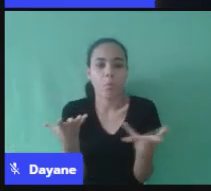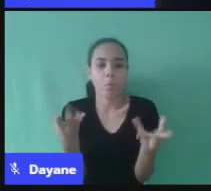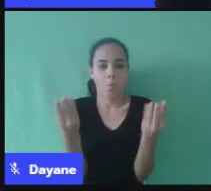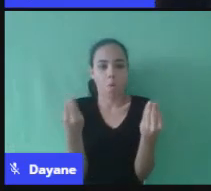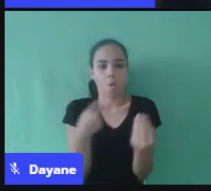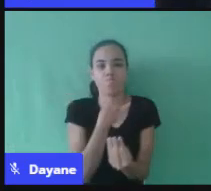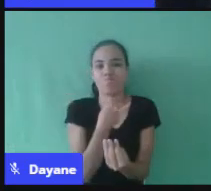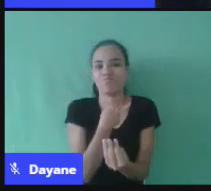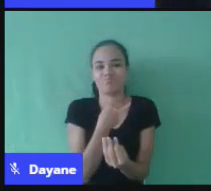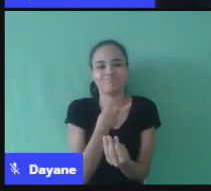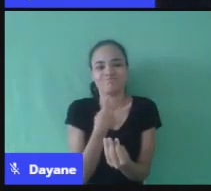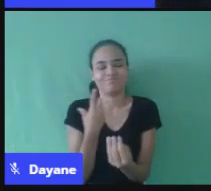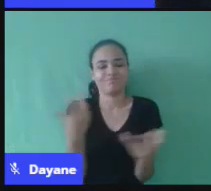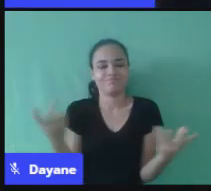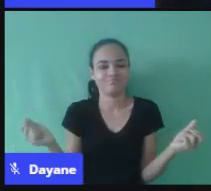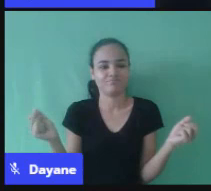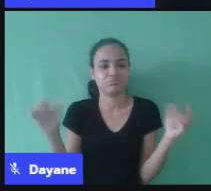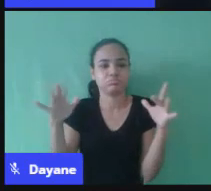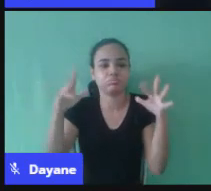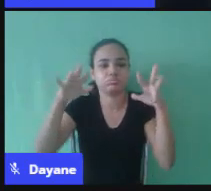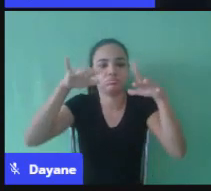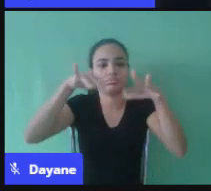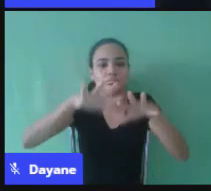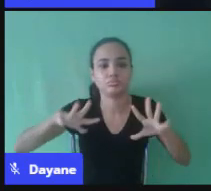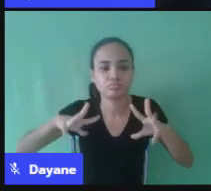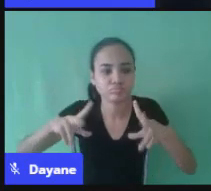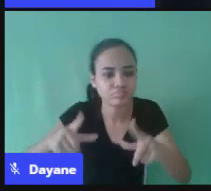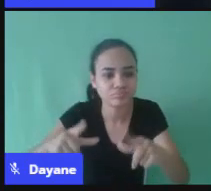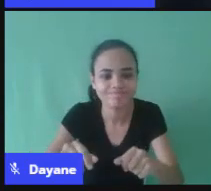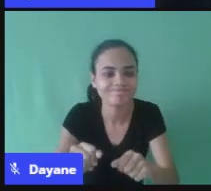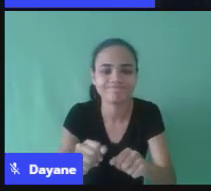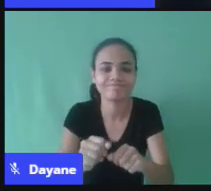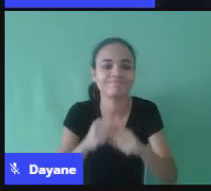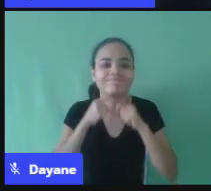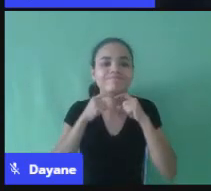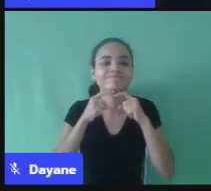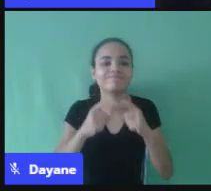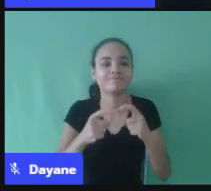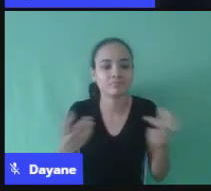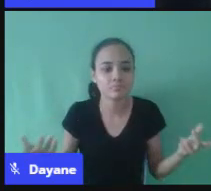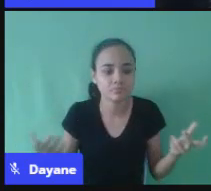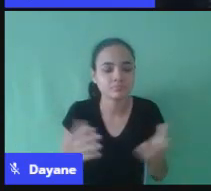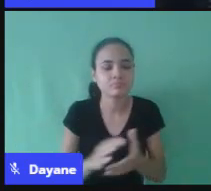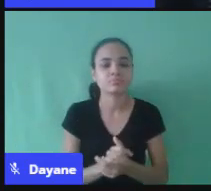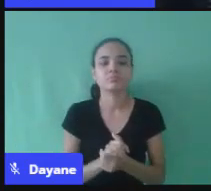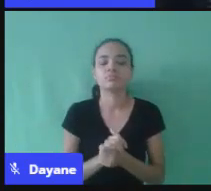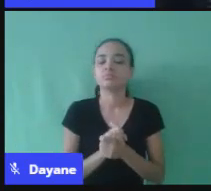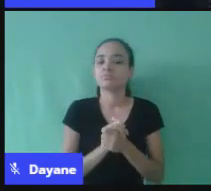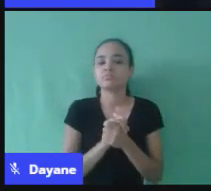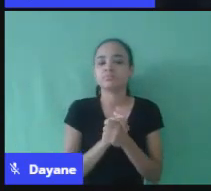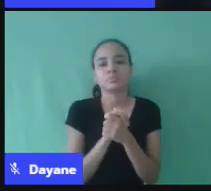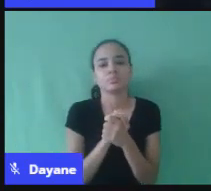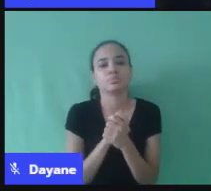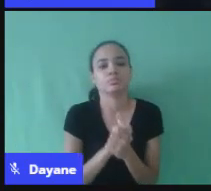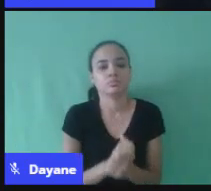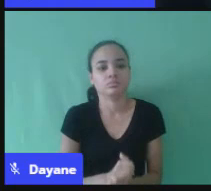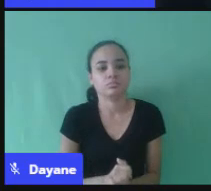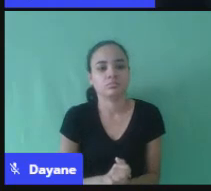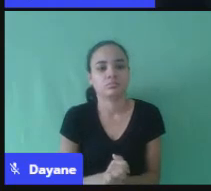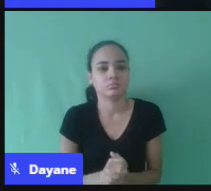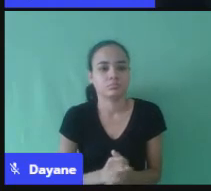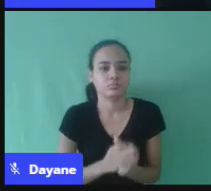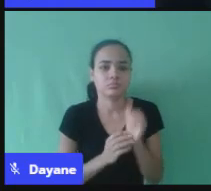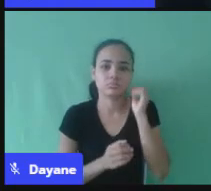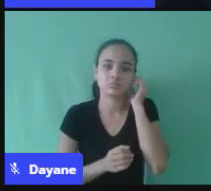criando algo, nem propondo a criação de algo, nem sugerindo algo fantástico. É algo que